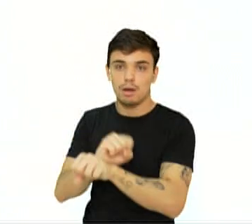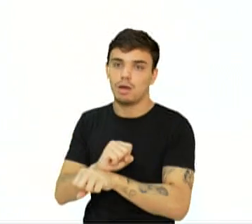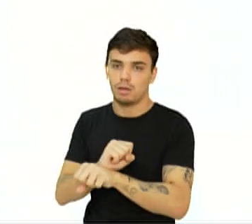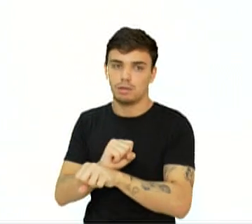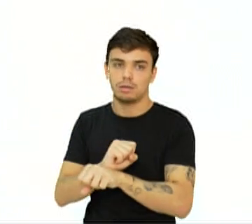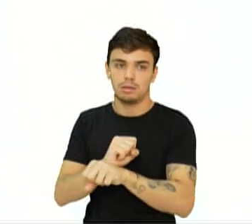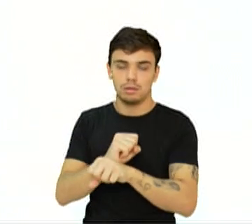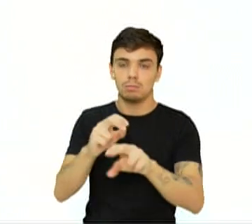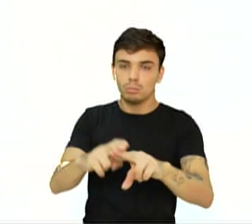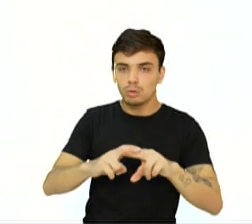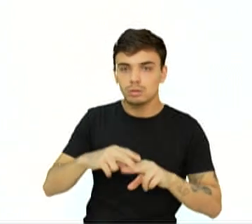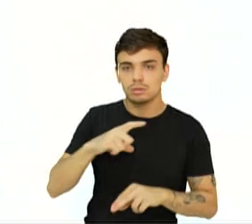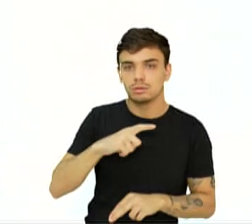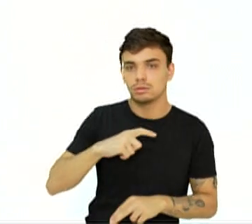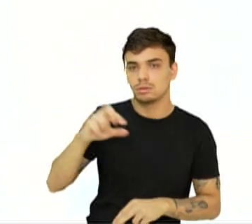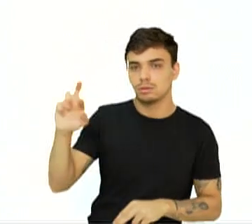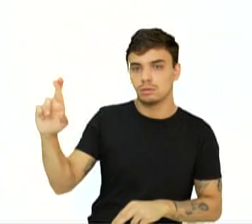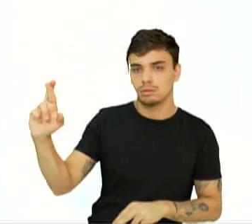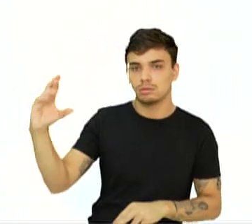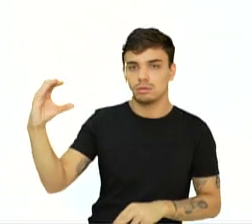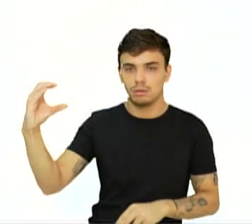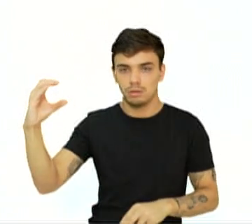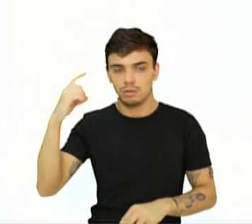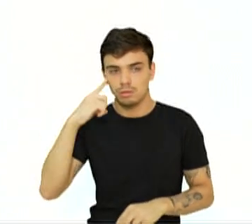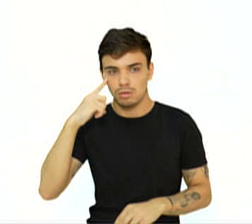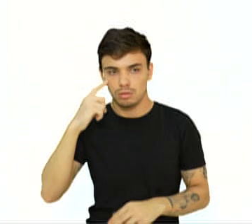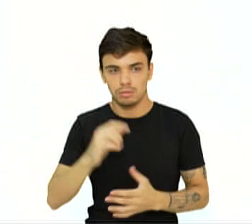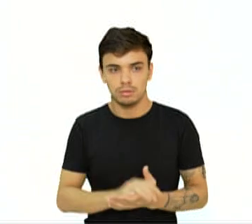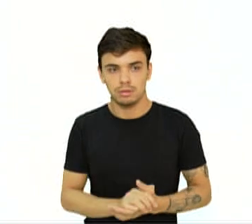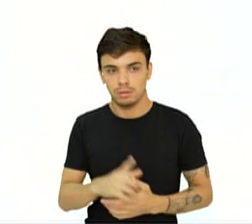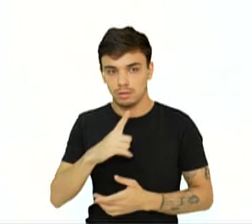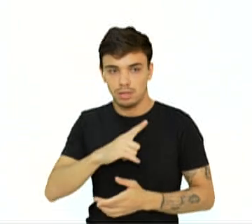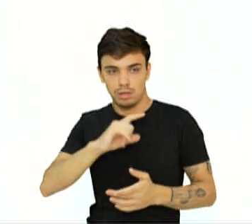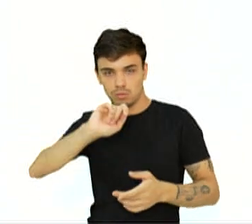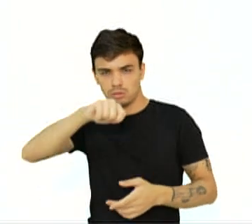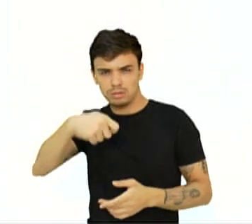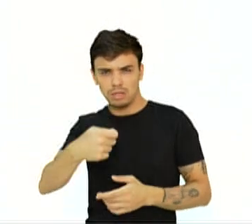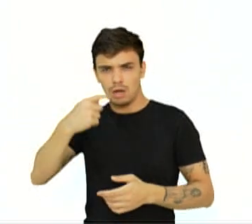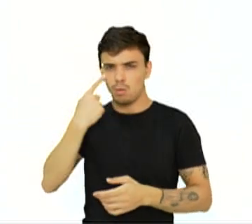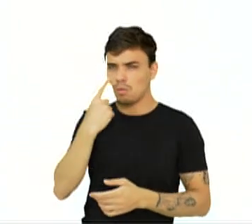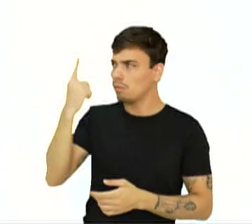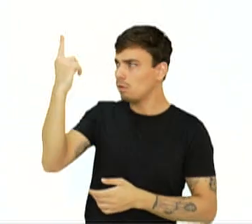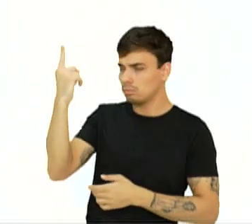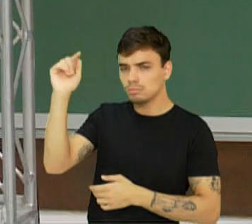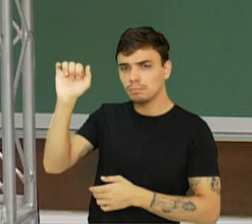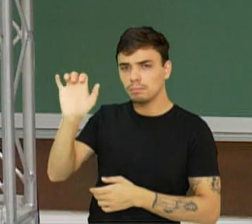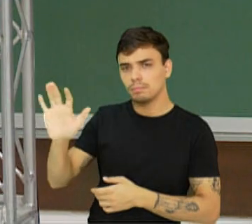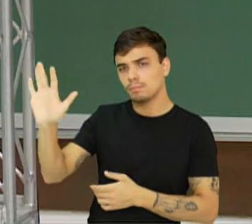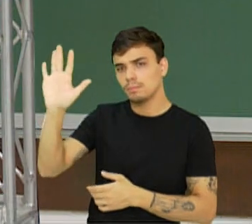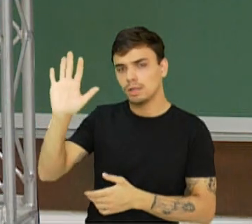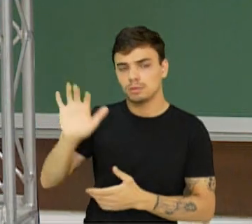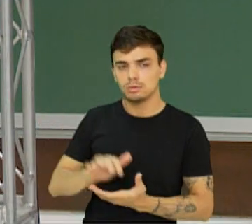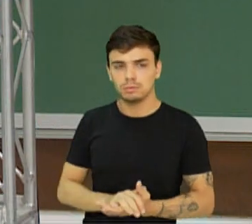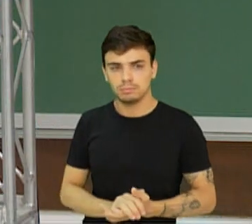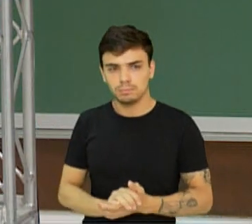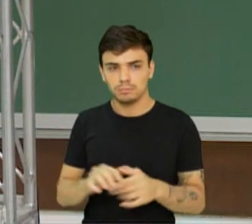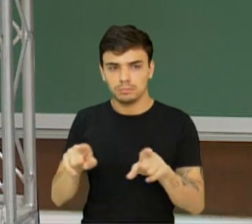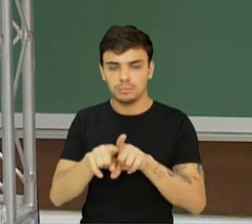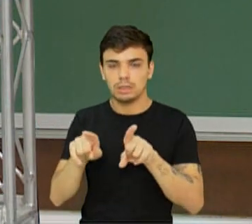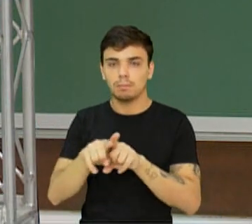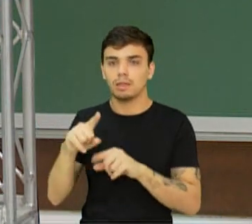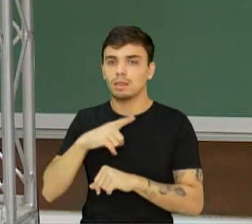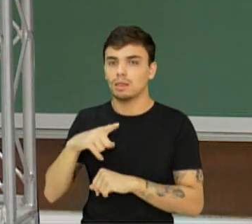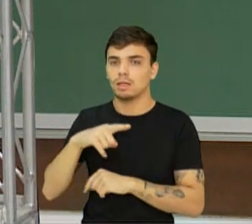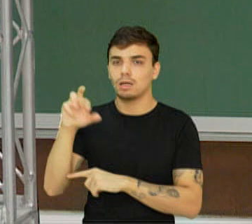RC, o capacitor, aqui o símbolo dele está identificado aqui do lado. Aqui eu tenho um resistor